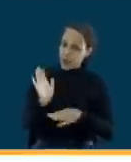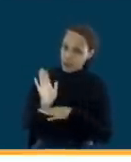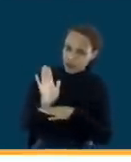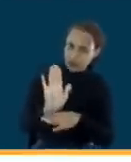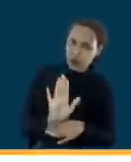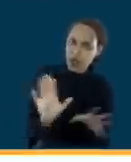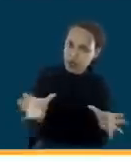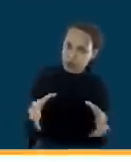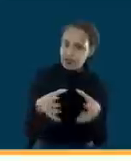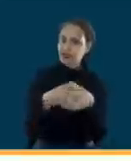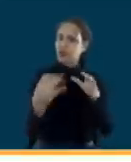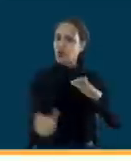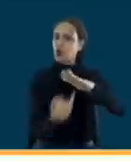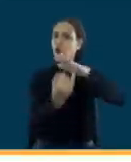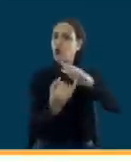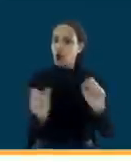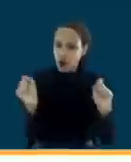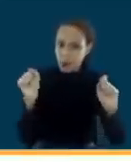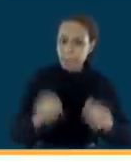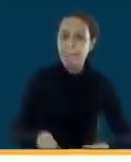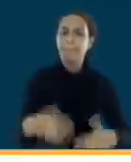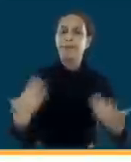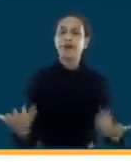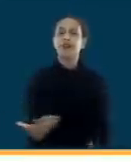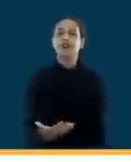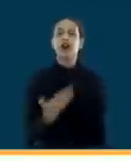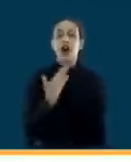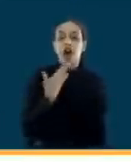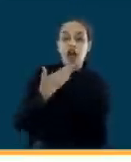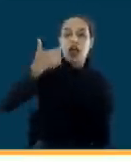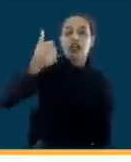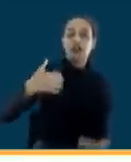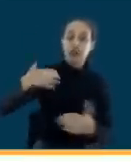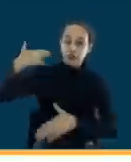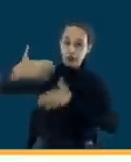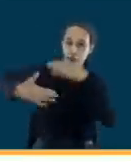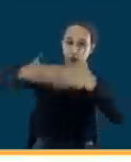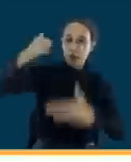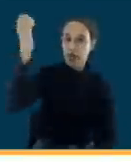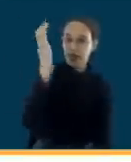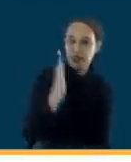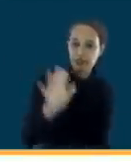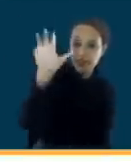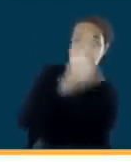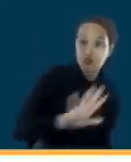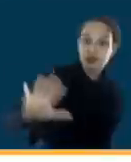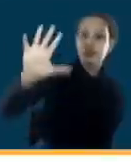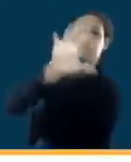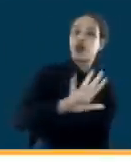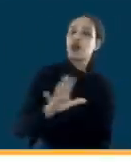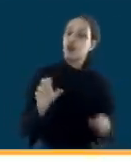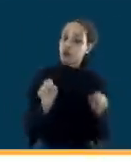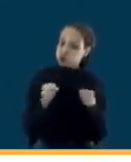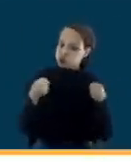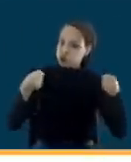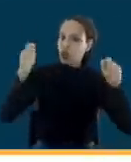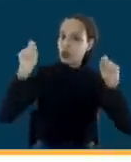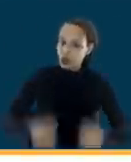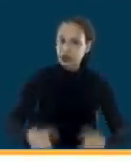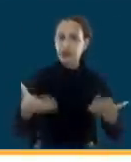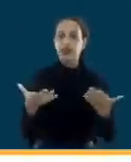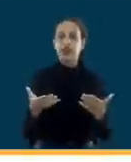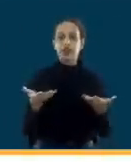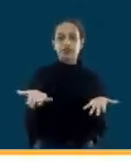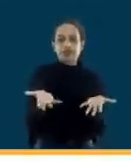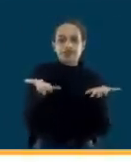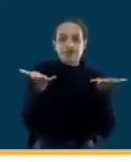continuar realizando e aumentar, e melhorar e aprimorar no Brasil todo a sua capacidade de poder oferecer esse